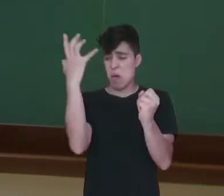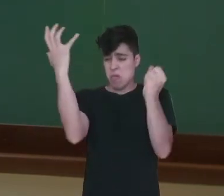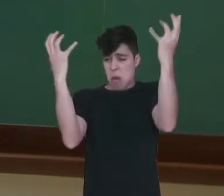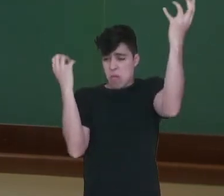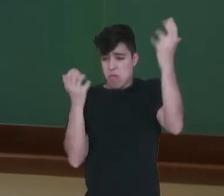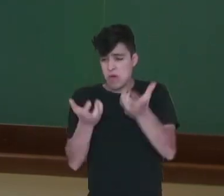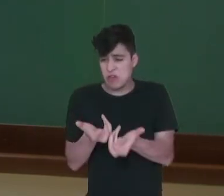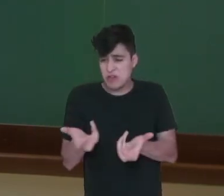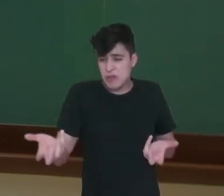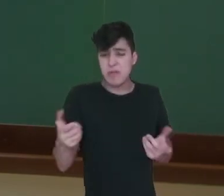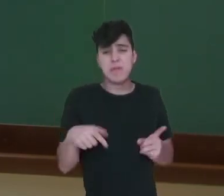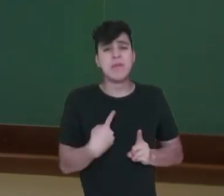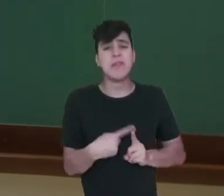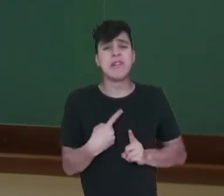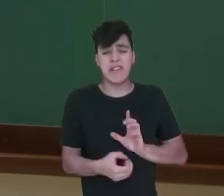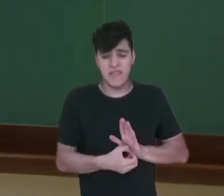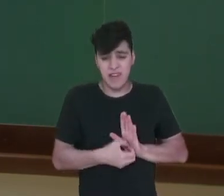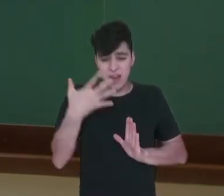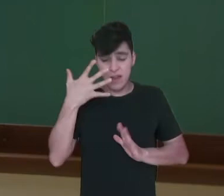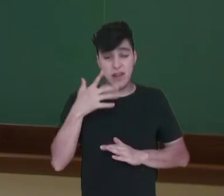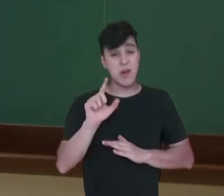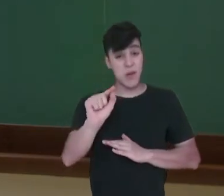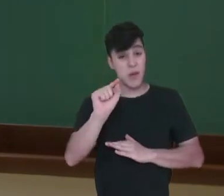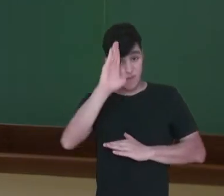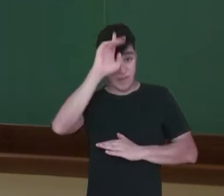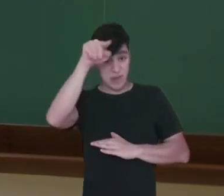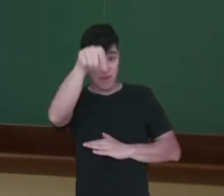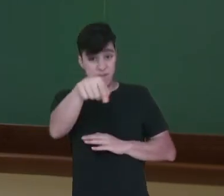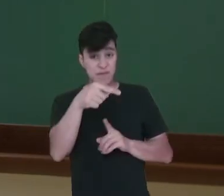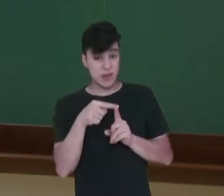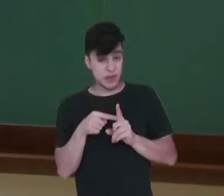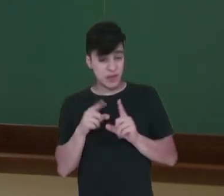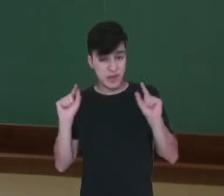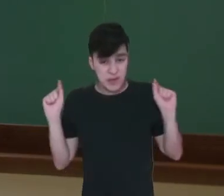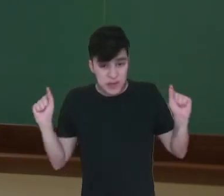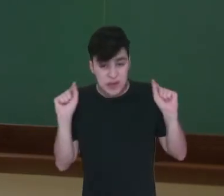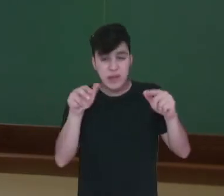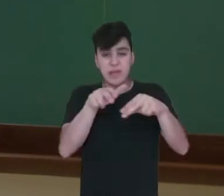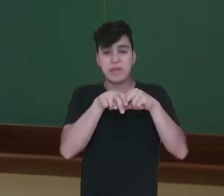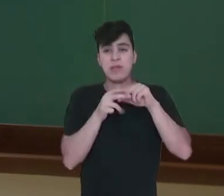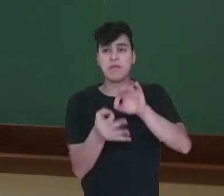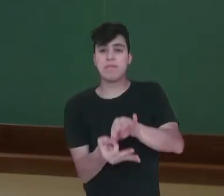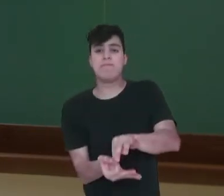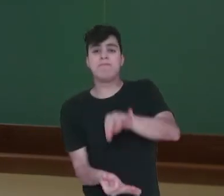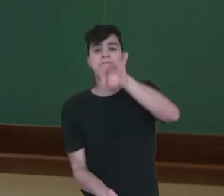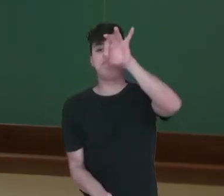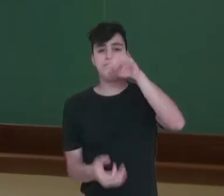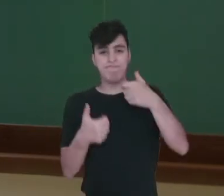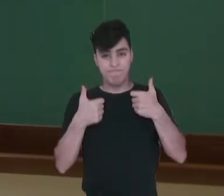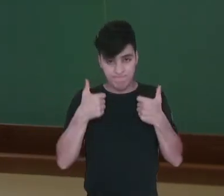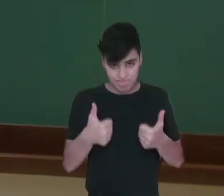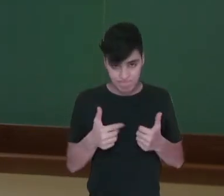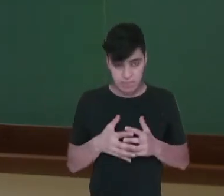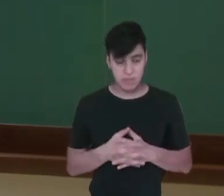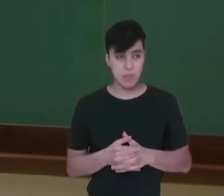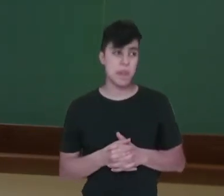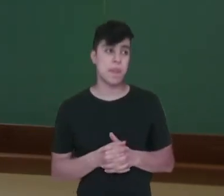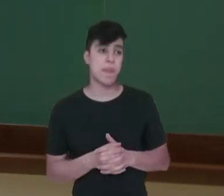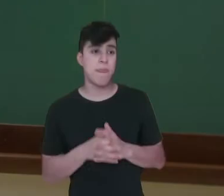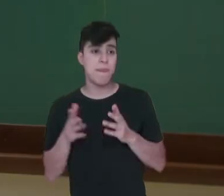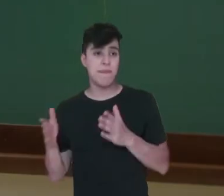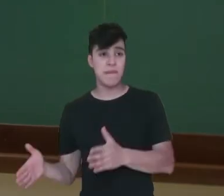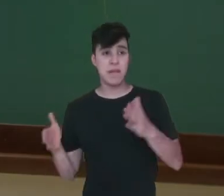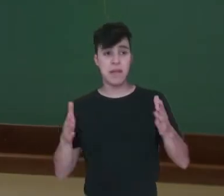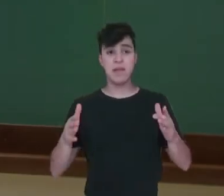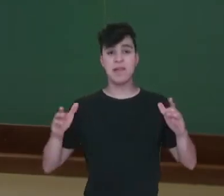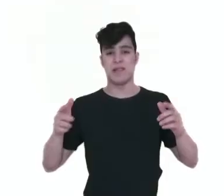plantas em geral? Um dos principais fatores é justamente a extensão latitudinal, certo? E aí aqui um mapa